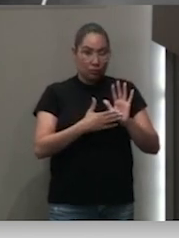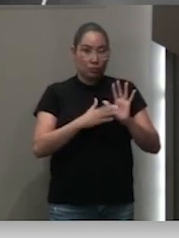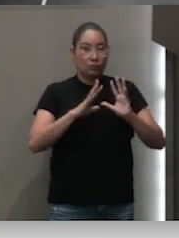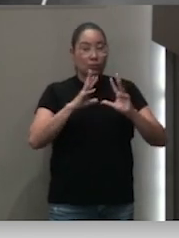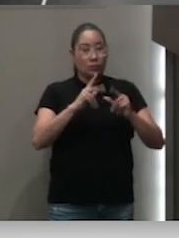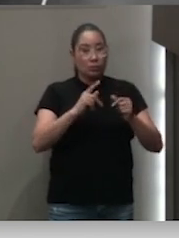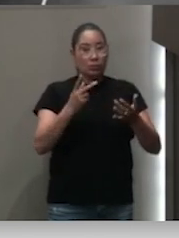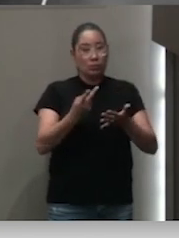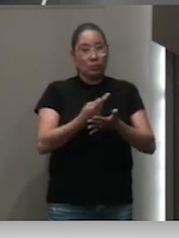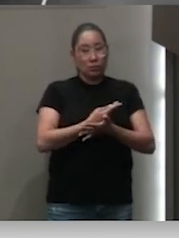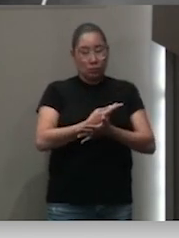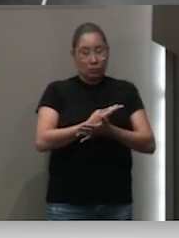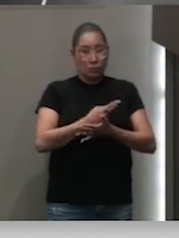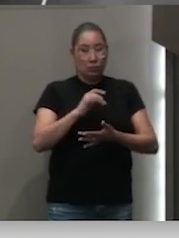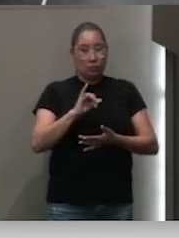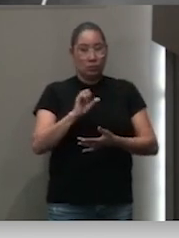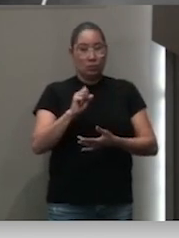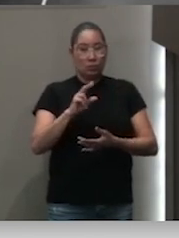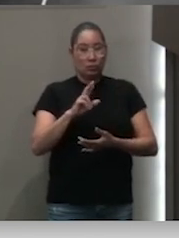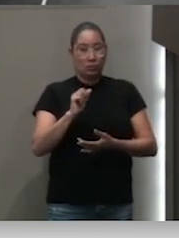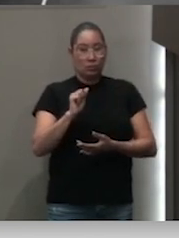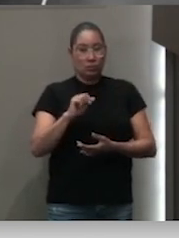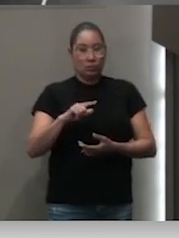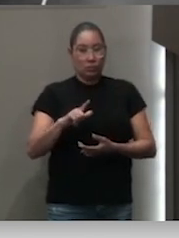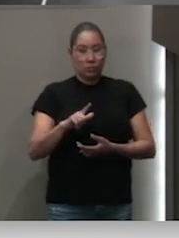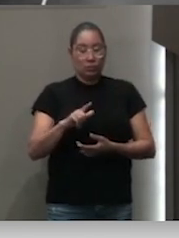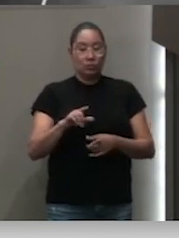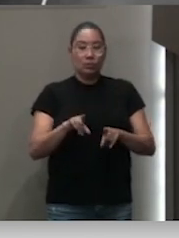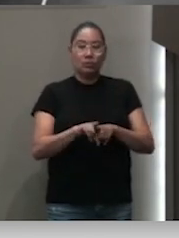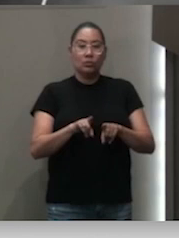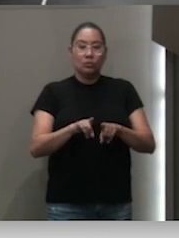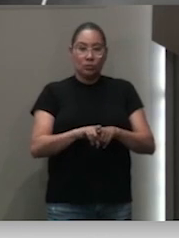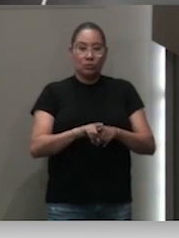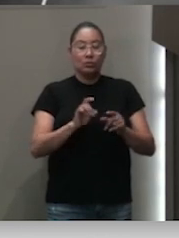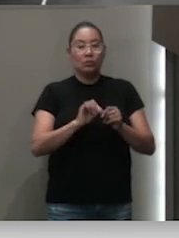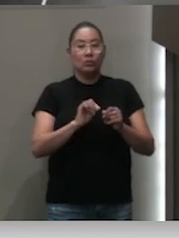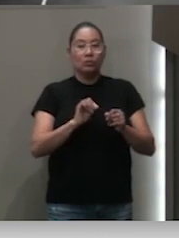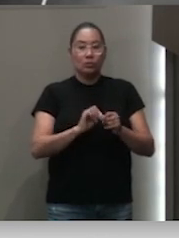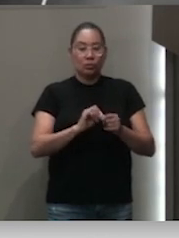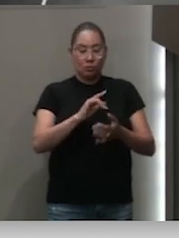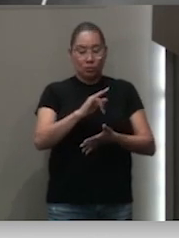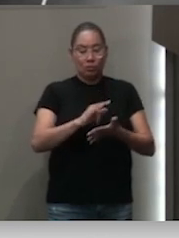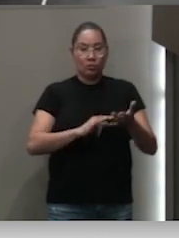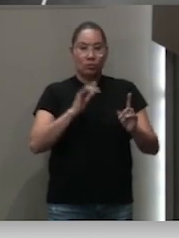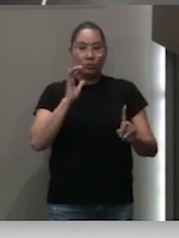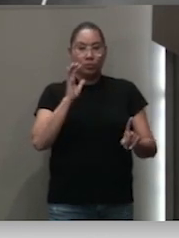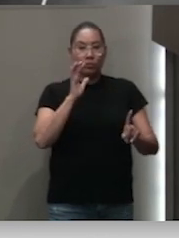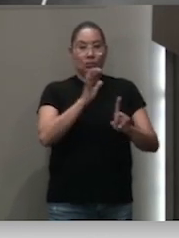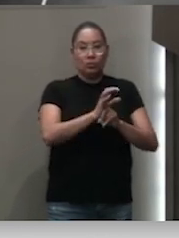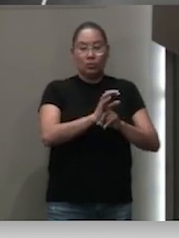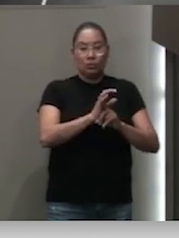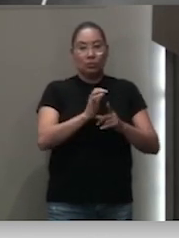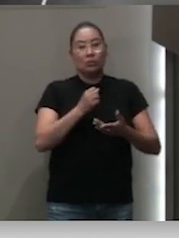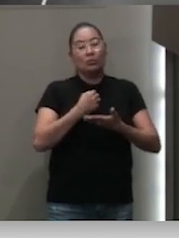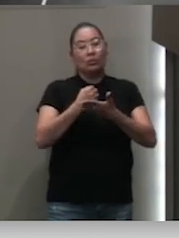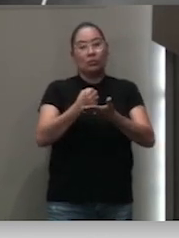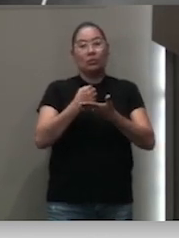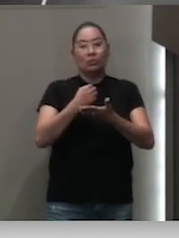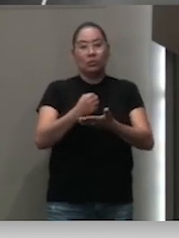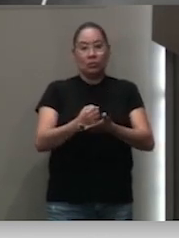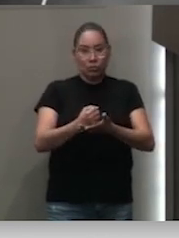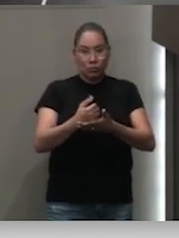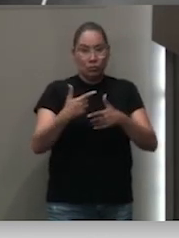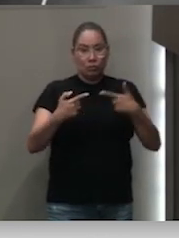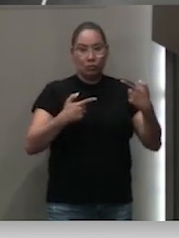aconteceu em Israel uma Moção também de repúdio a Apologia ao terrorismo como vinha sendo